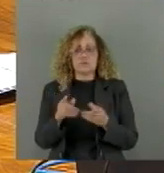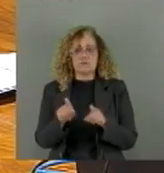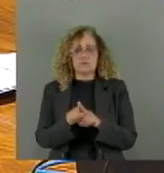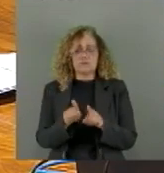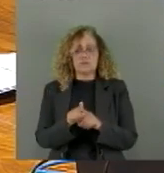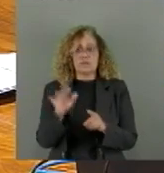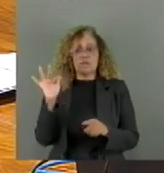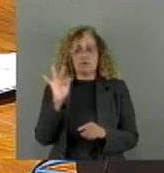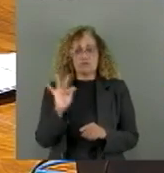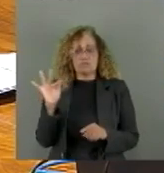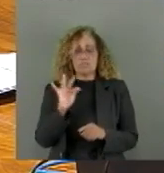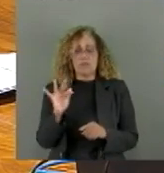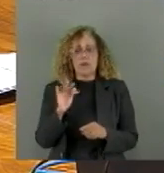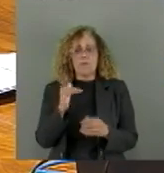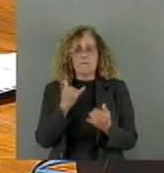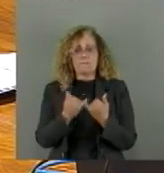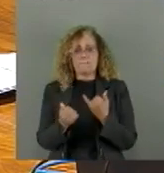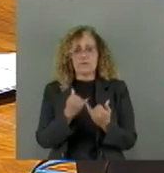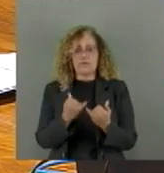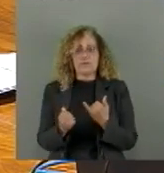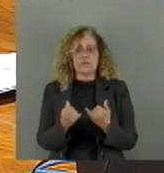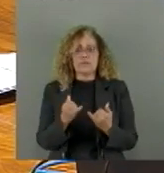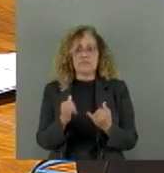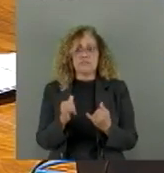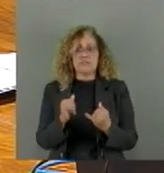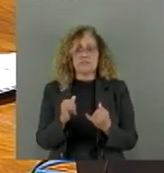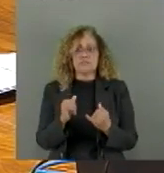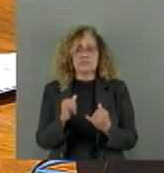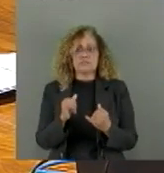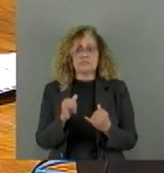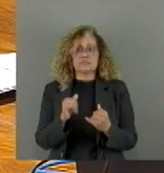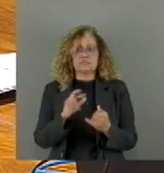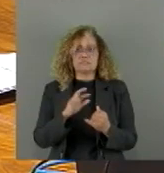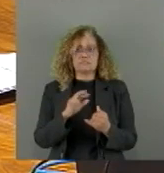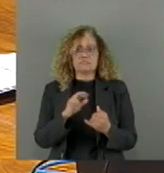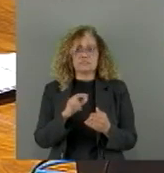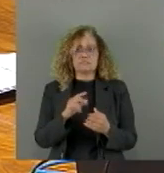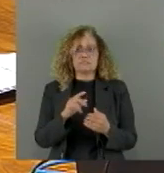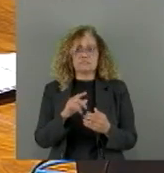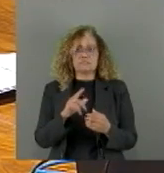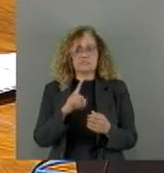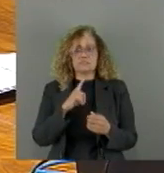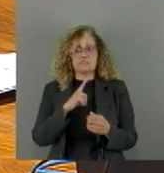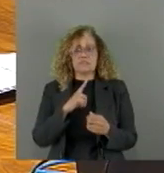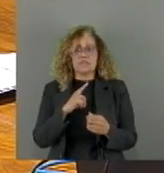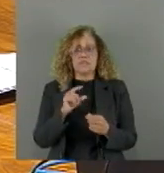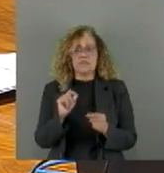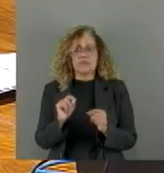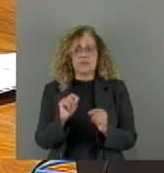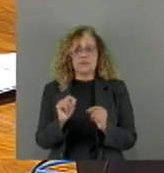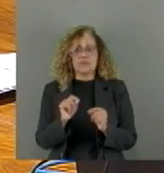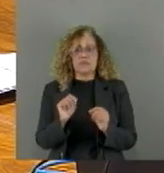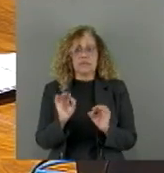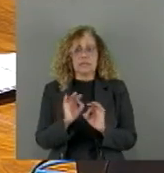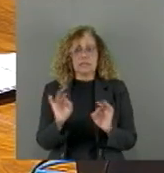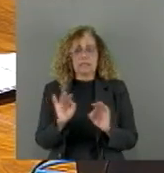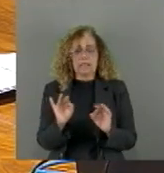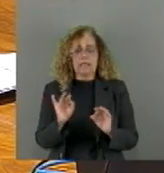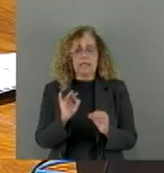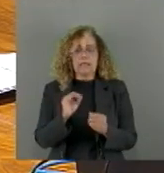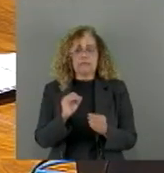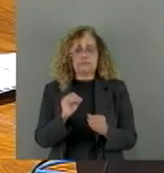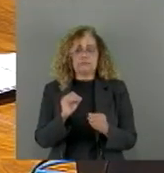parece igualmente inatingidos pela proposição qualquer dispositivos constitucionais, não havendo vício materiais